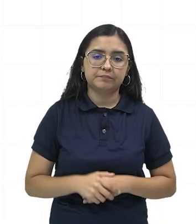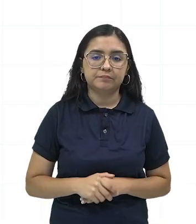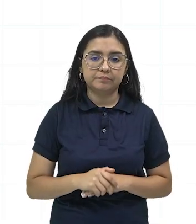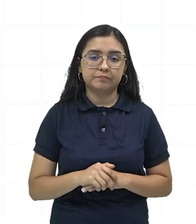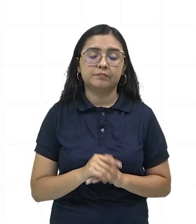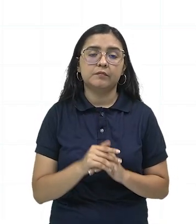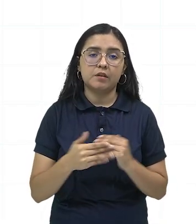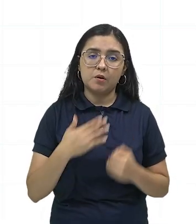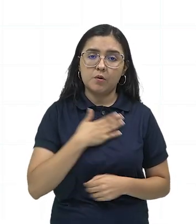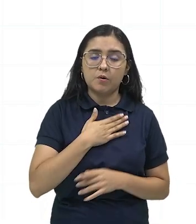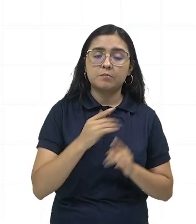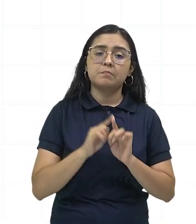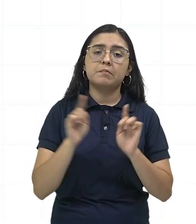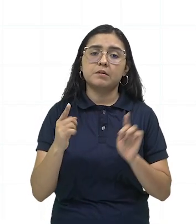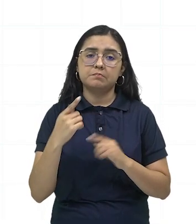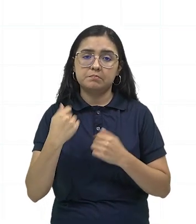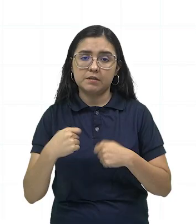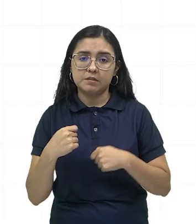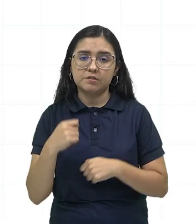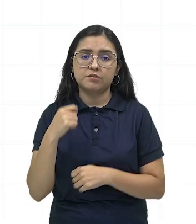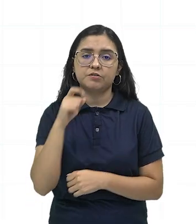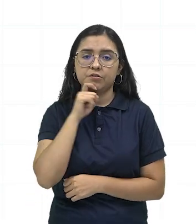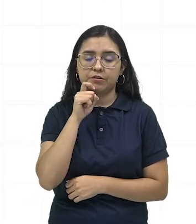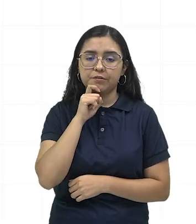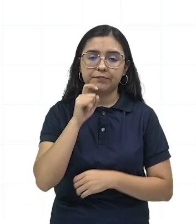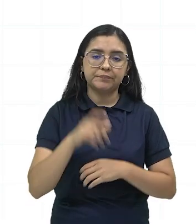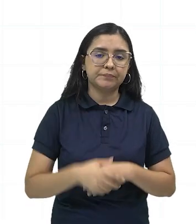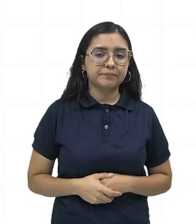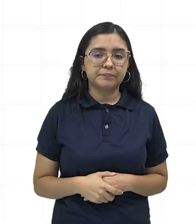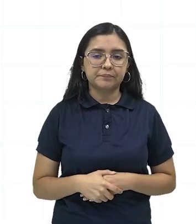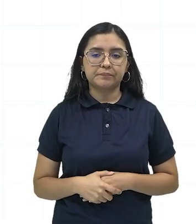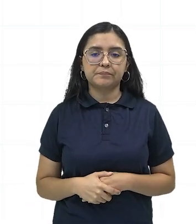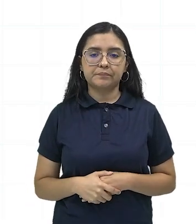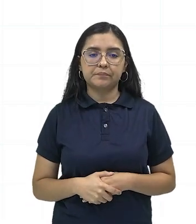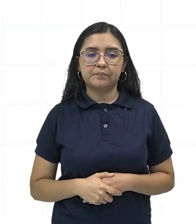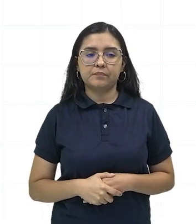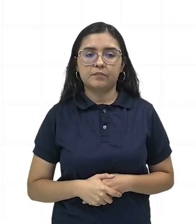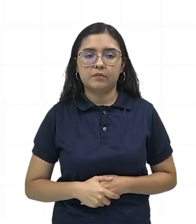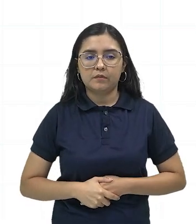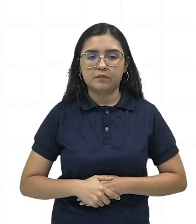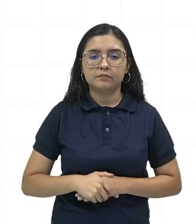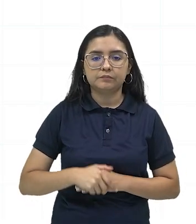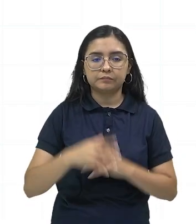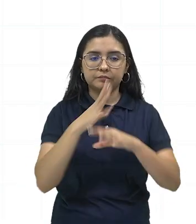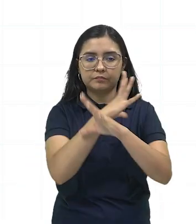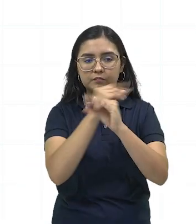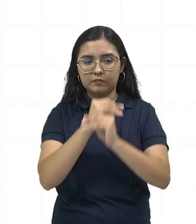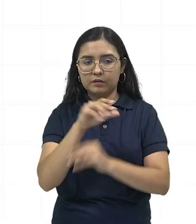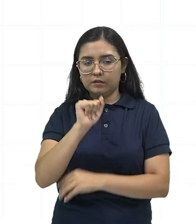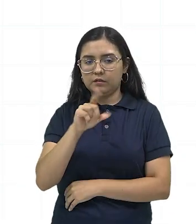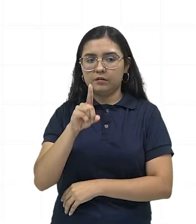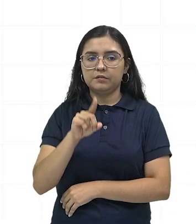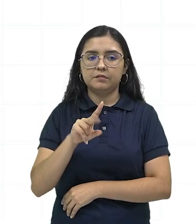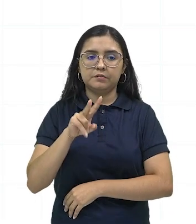mas ele precisa estar gelado. O mais, porém, contudo, todavia, a gente vai chamar isso de conjunção